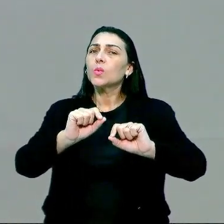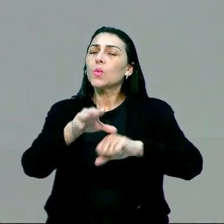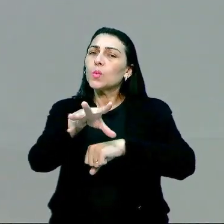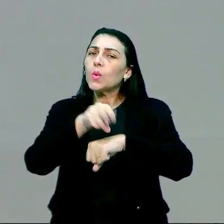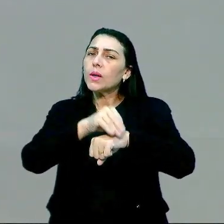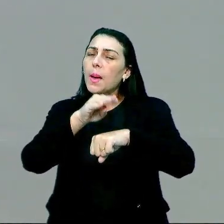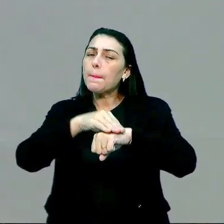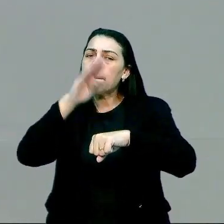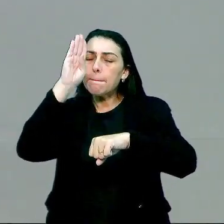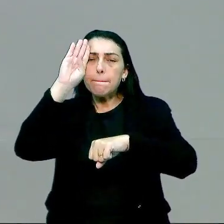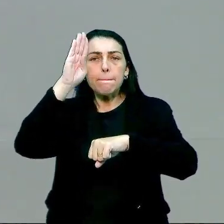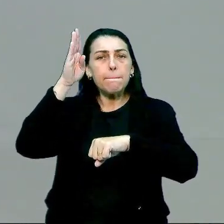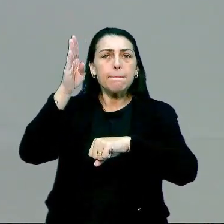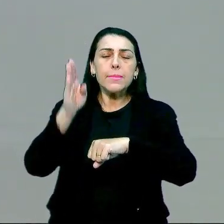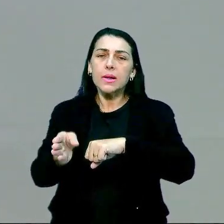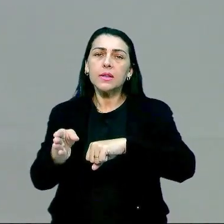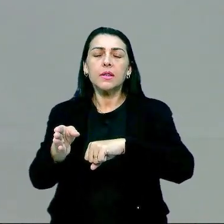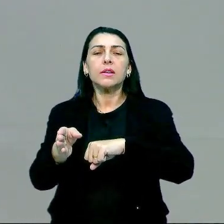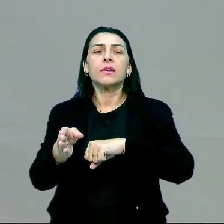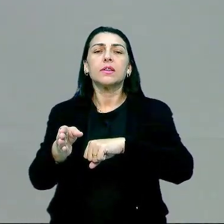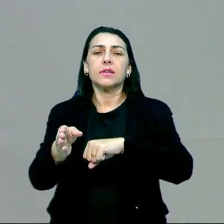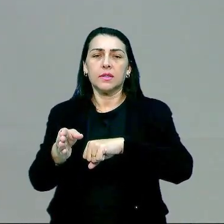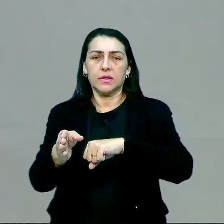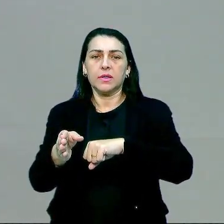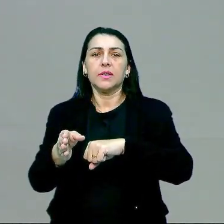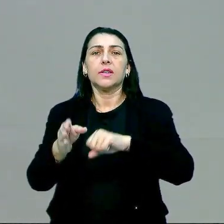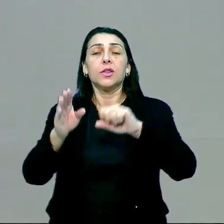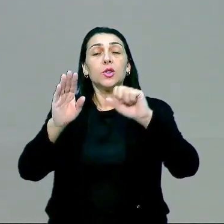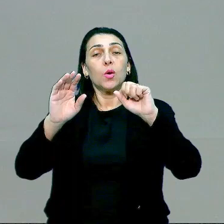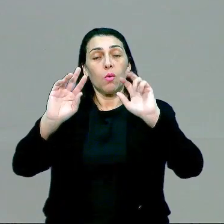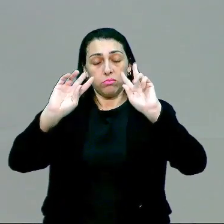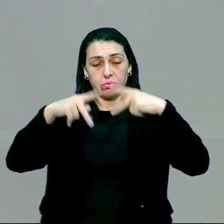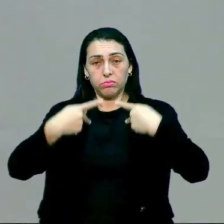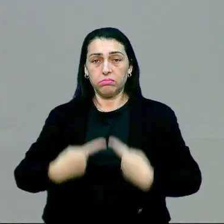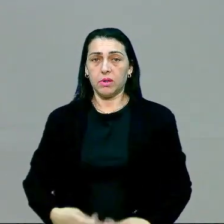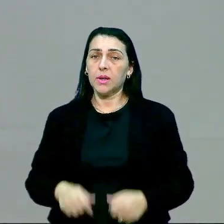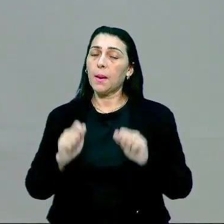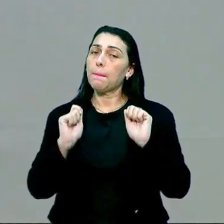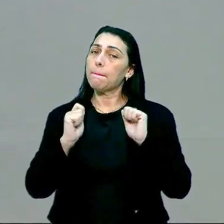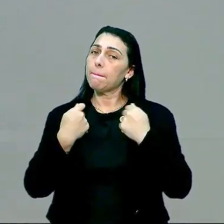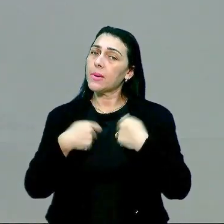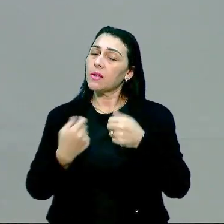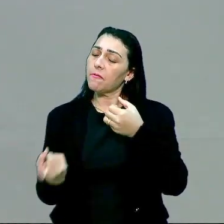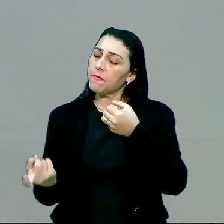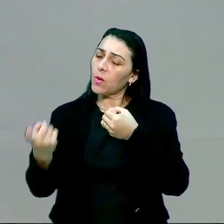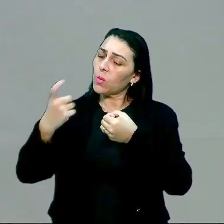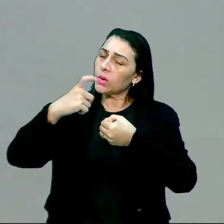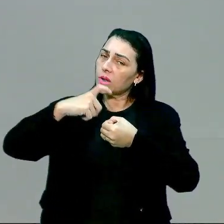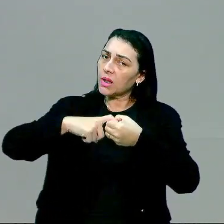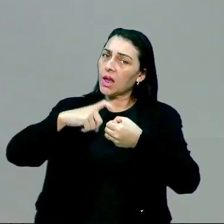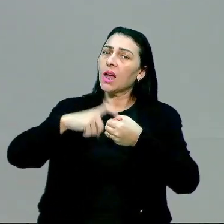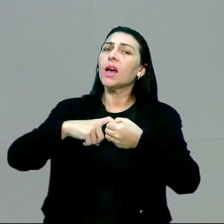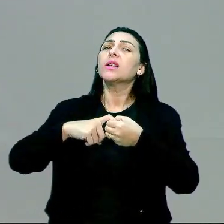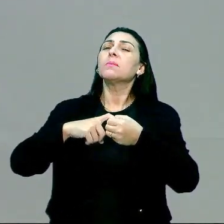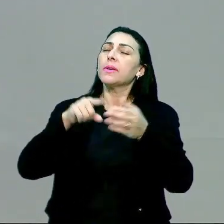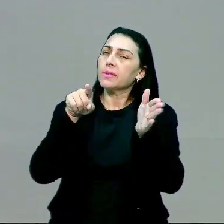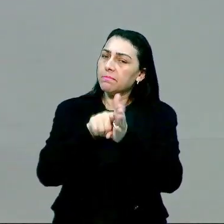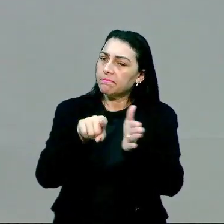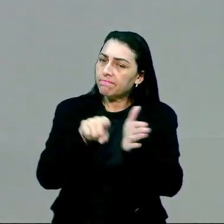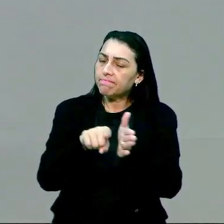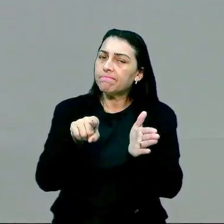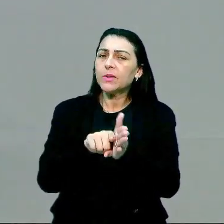conhecimento, principalmente no que diz respeito à área de humanas, precisa voltar-se justamente para essas